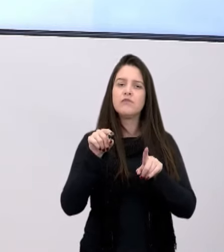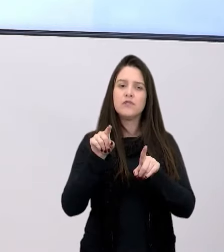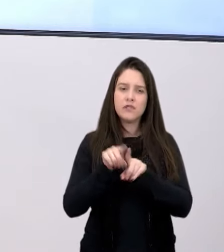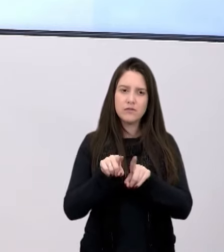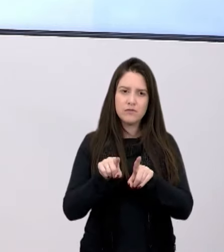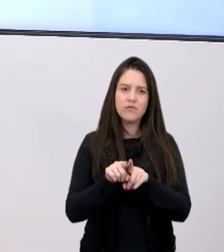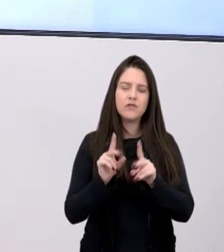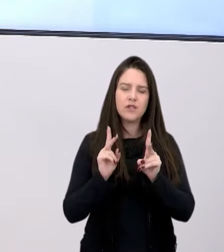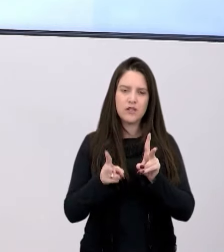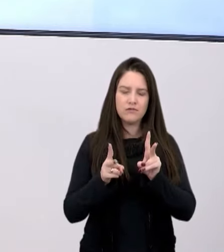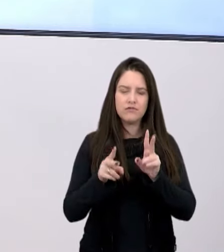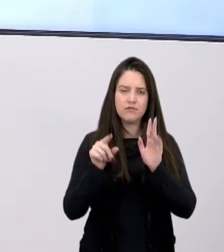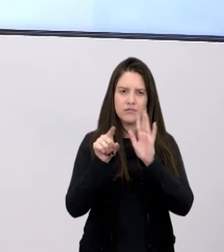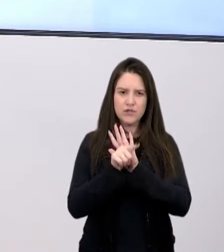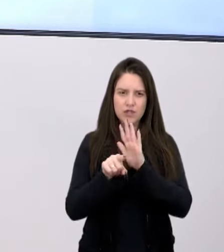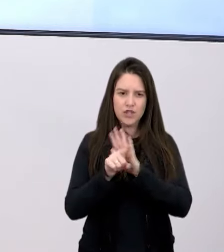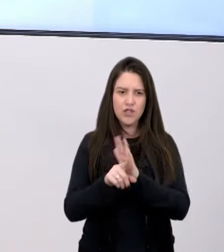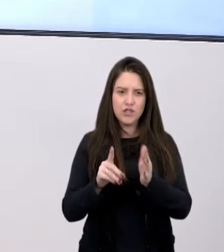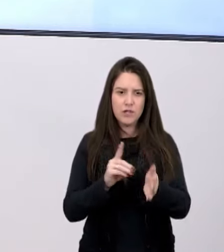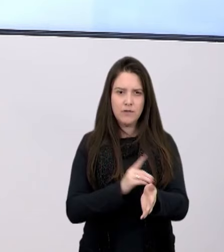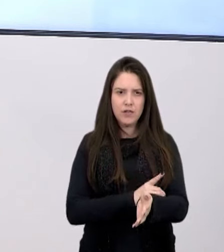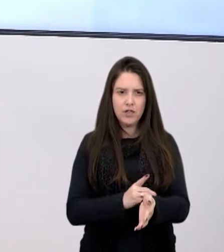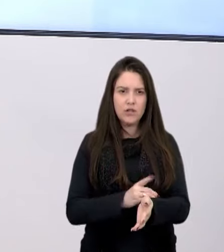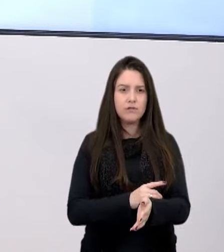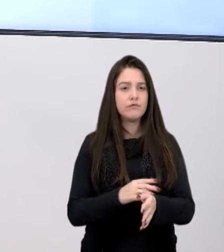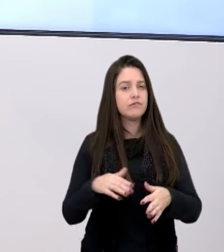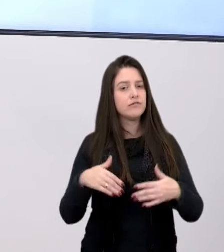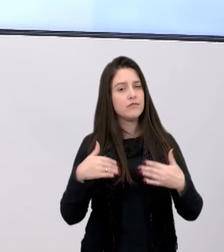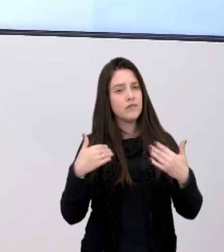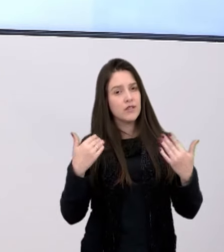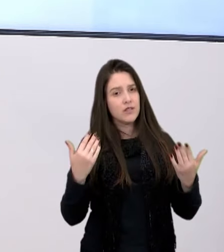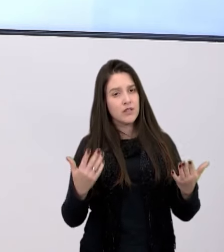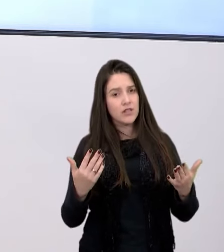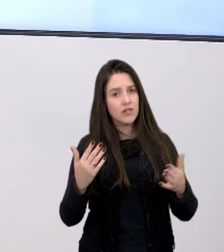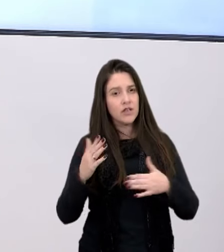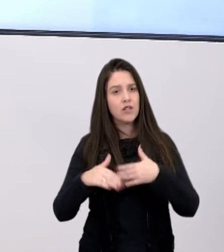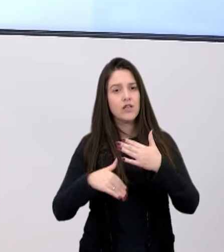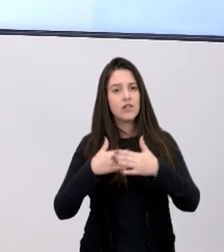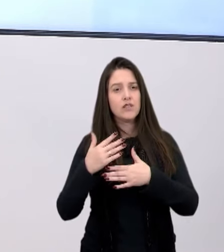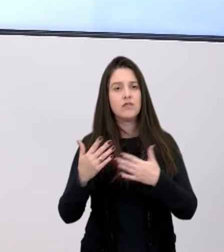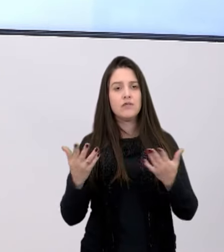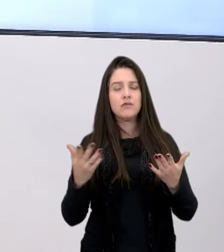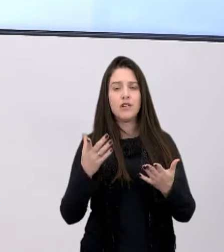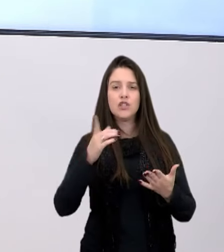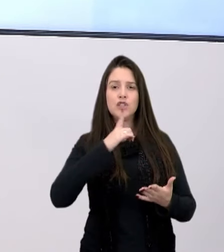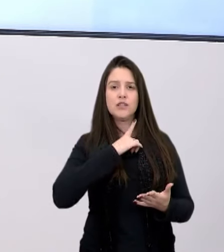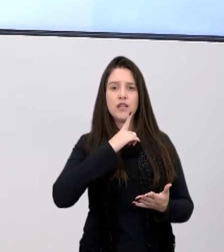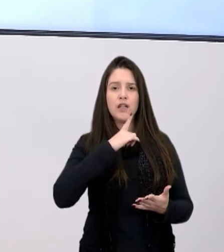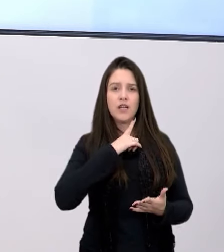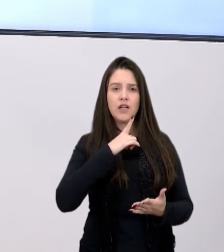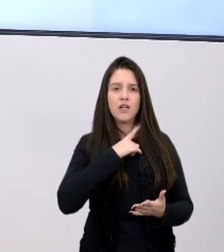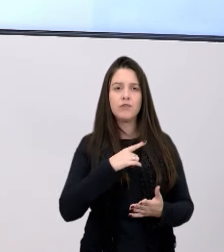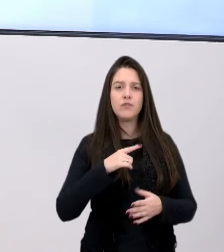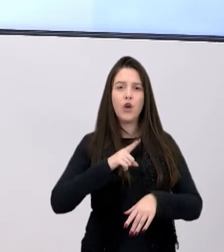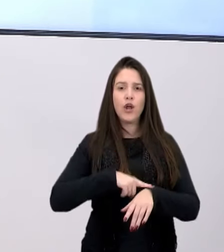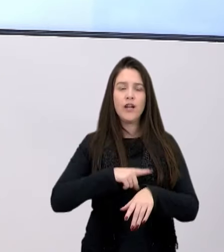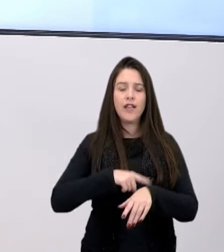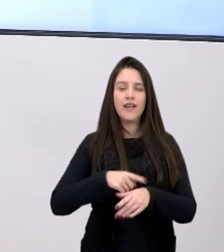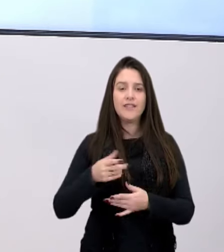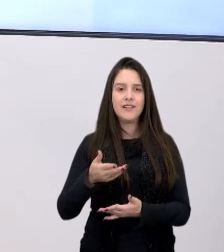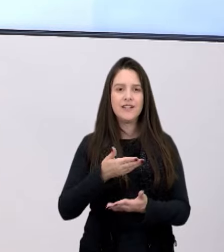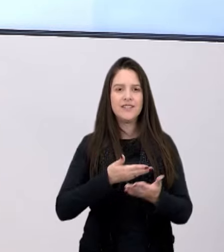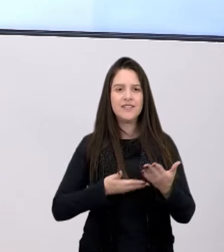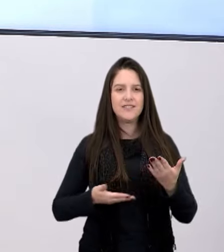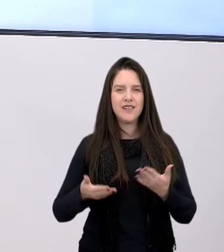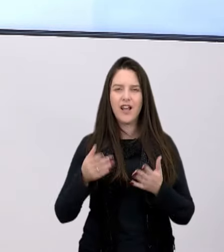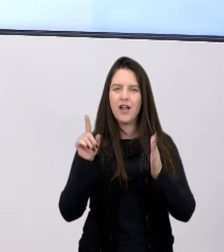das questões da diabetes. E aí, Evê, olha só, né? A gente tem interação. Né, a gente tem aí